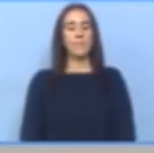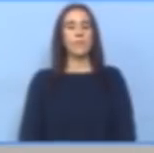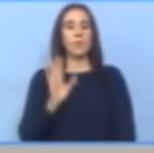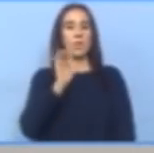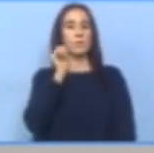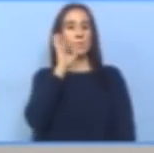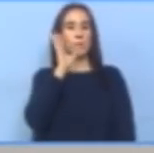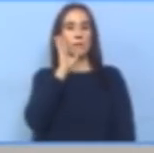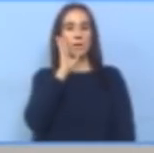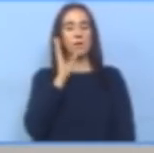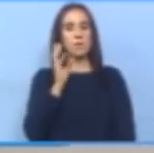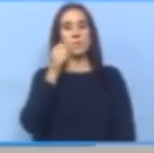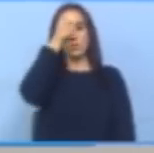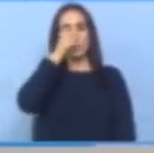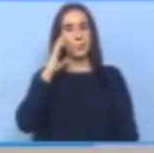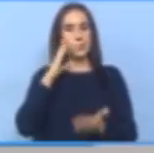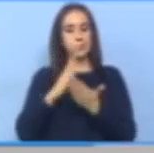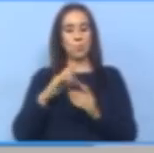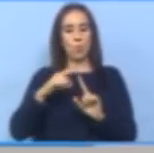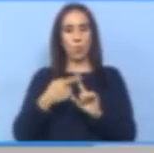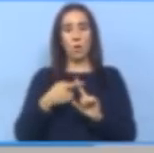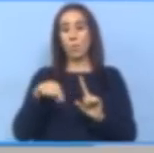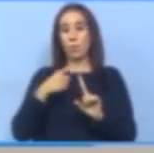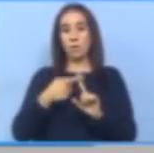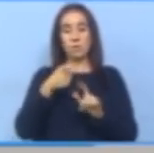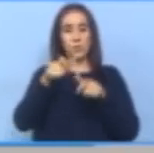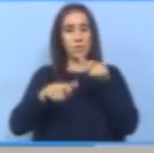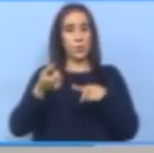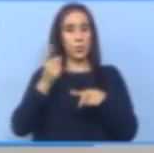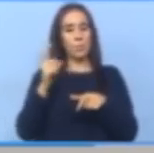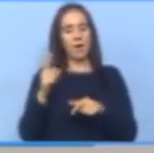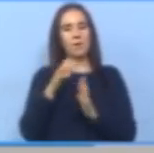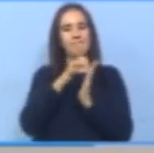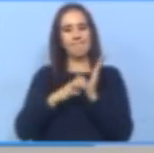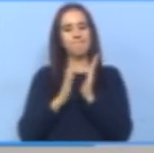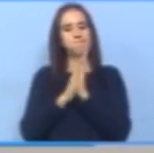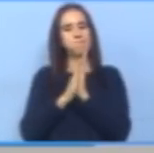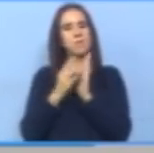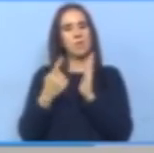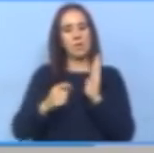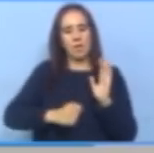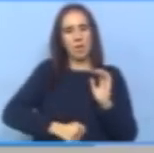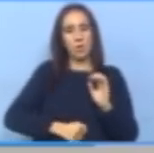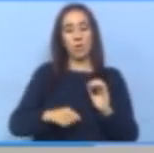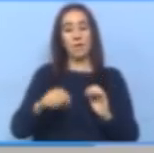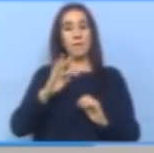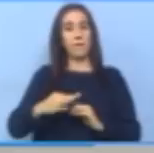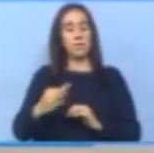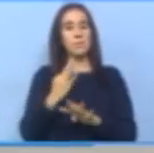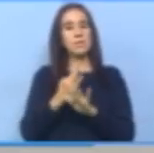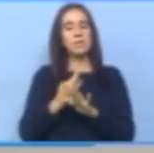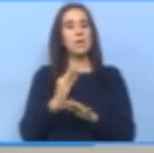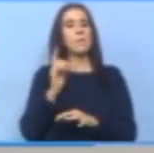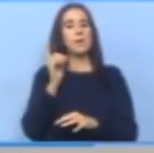Olá, muito boa tarde. É o último domingo do ano, não do ano civil, mas da liturgia católica, que celebra neste fim de semana Cristo Rei